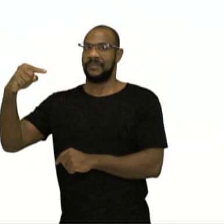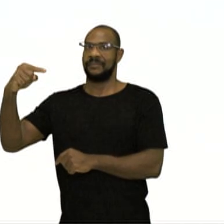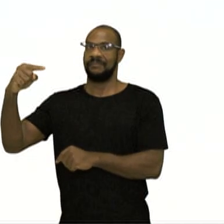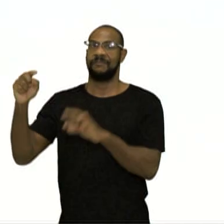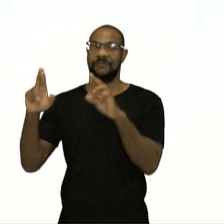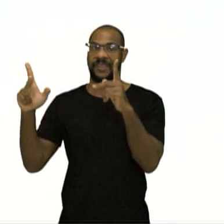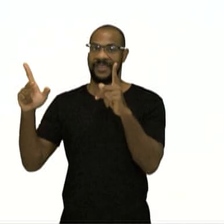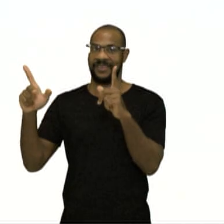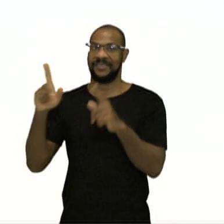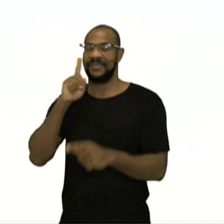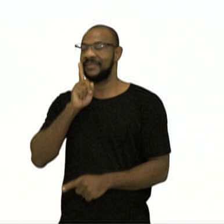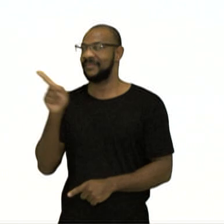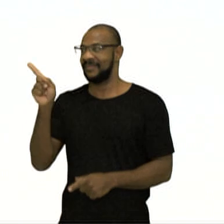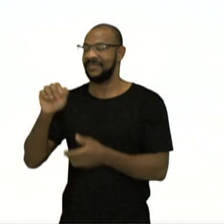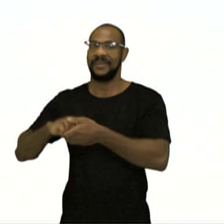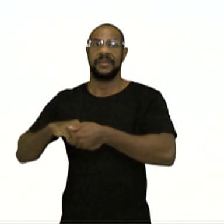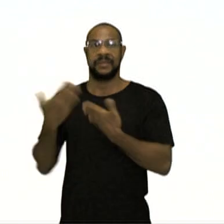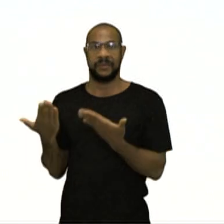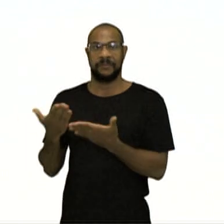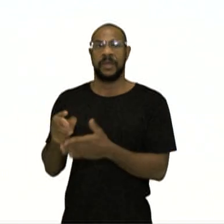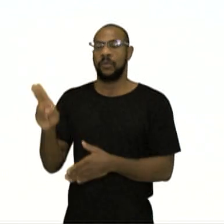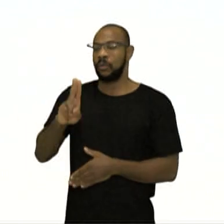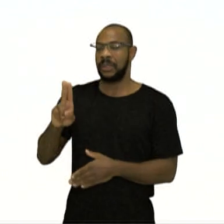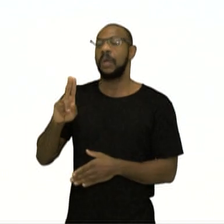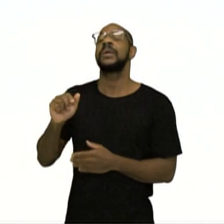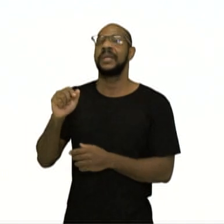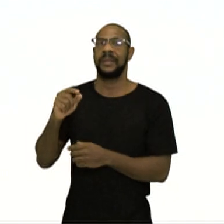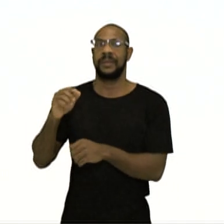ficar 7 e eu vou usar o sinal do número maior.